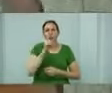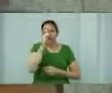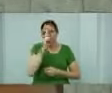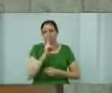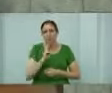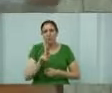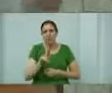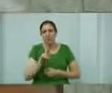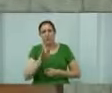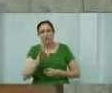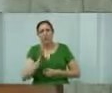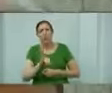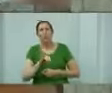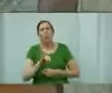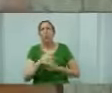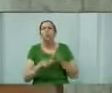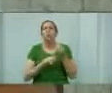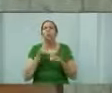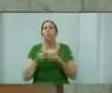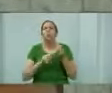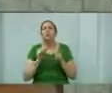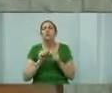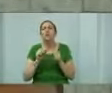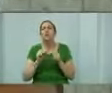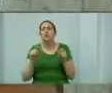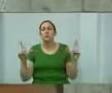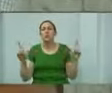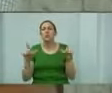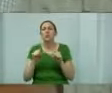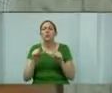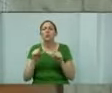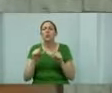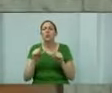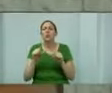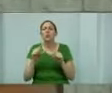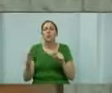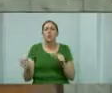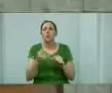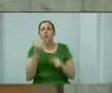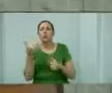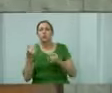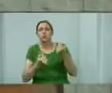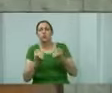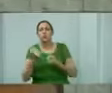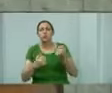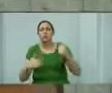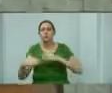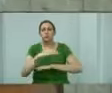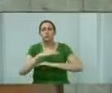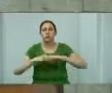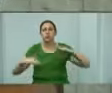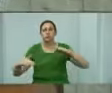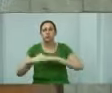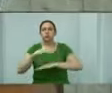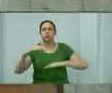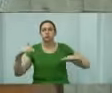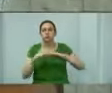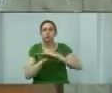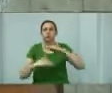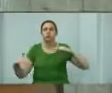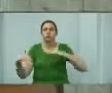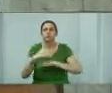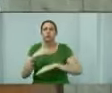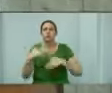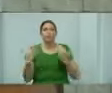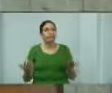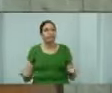a entrada, saída ali? Como é que faz para diminuir a quantidade de veículos e o tempo de espera ali? Bom,